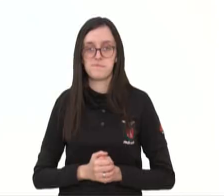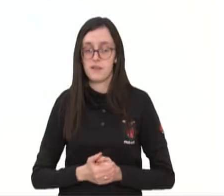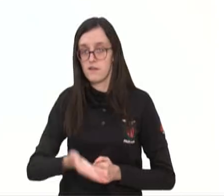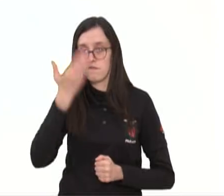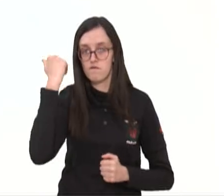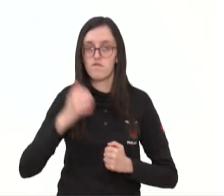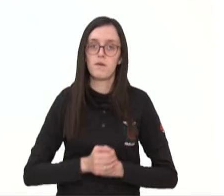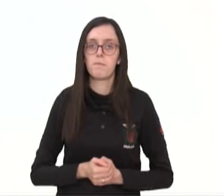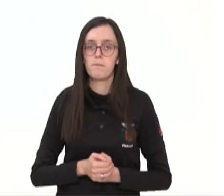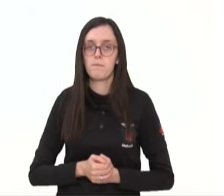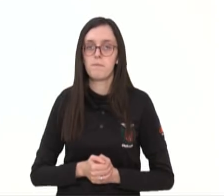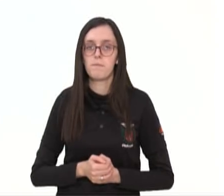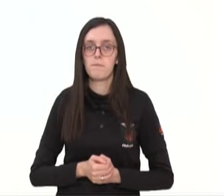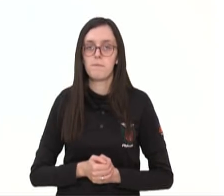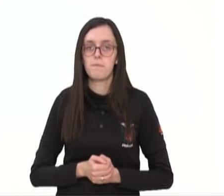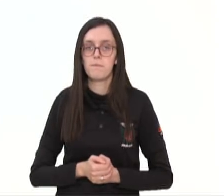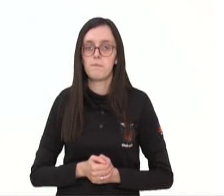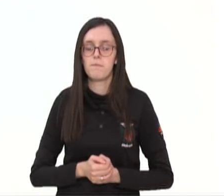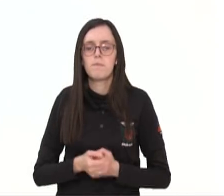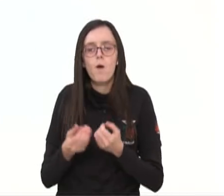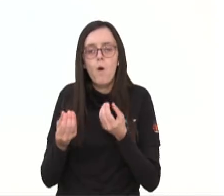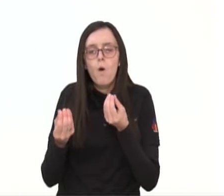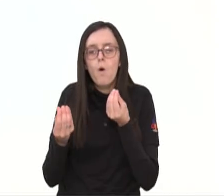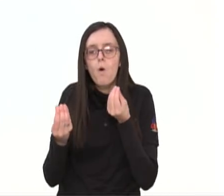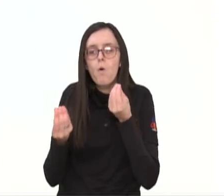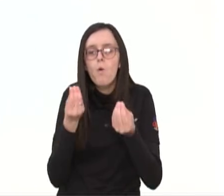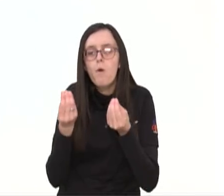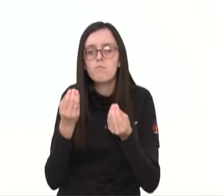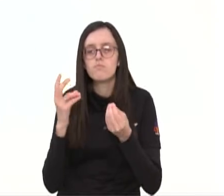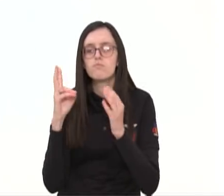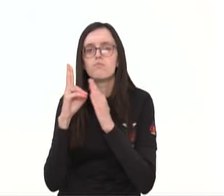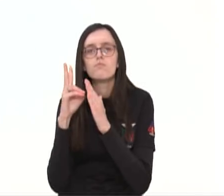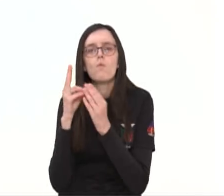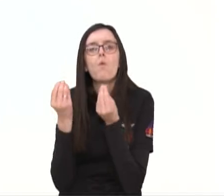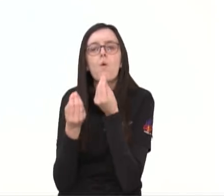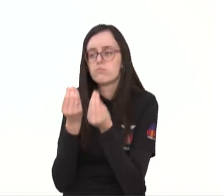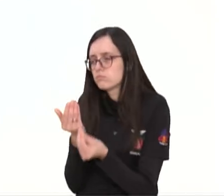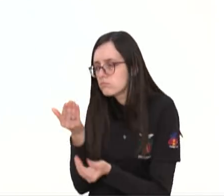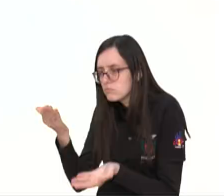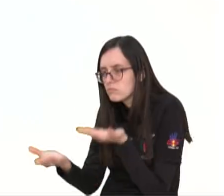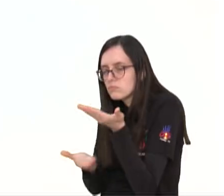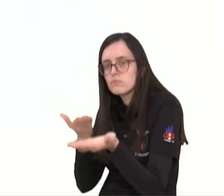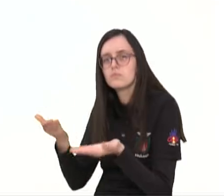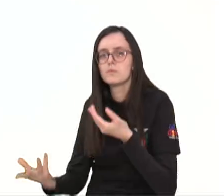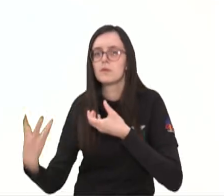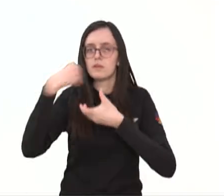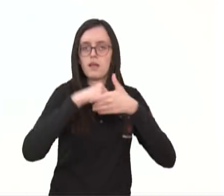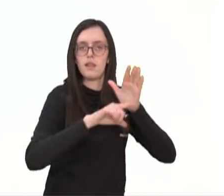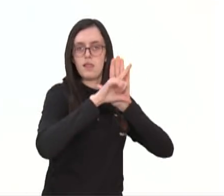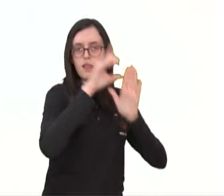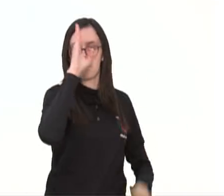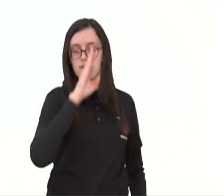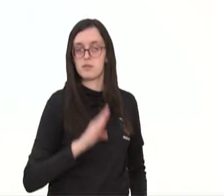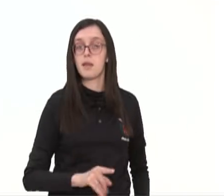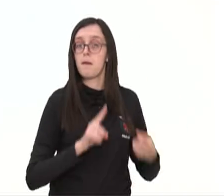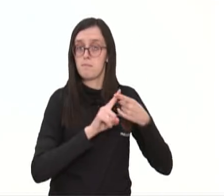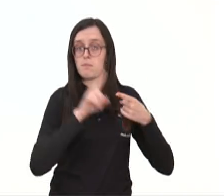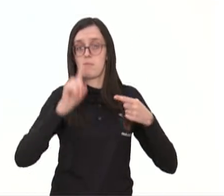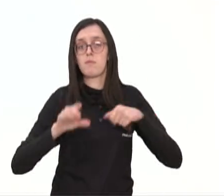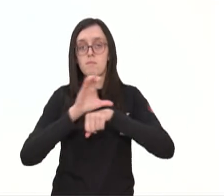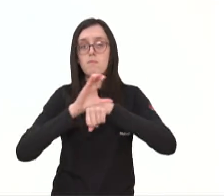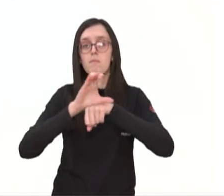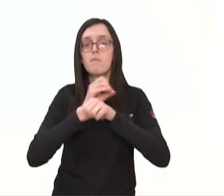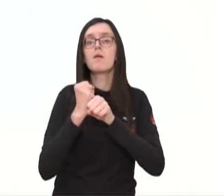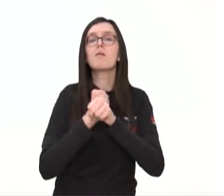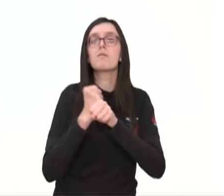Vamos lá. Como que os indígenas são tratados nas leis do Brasil? A primeira é a Constituição